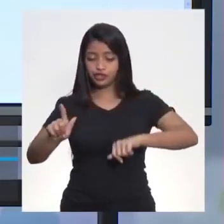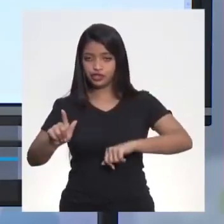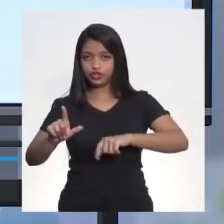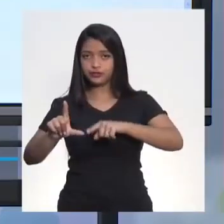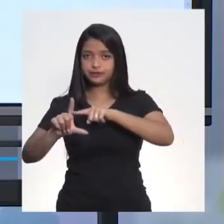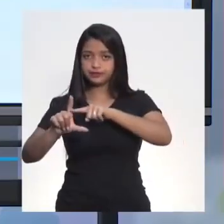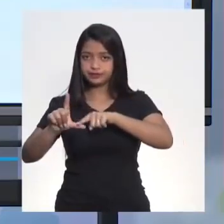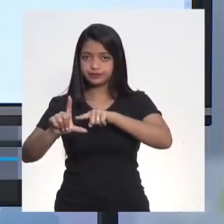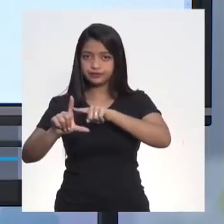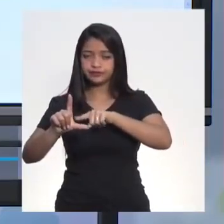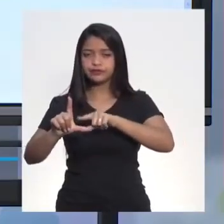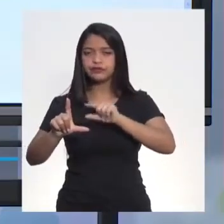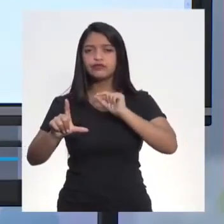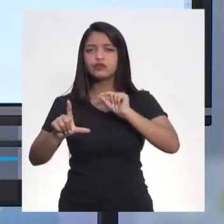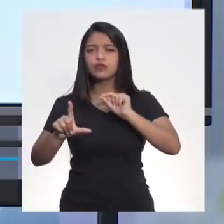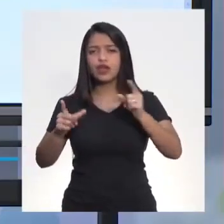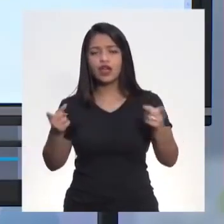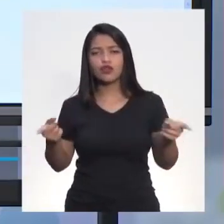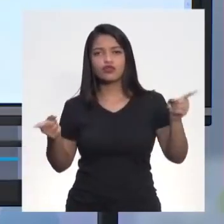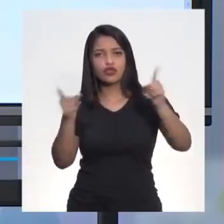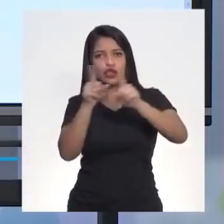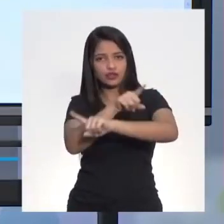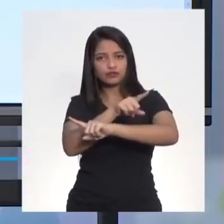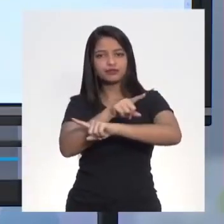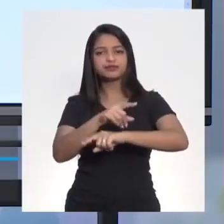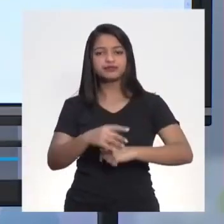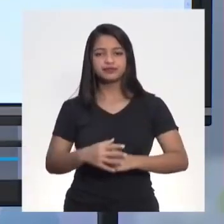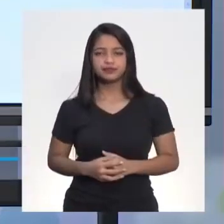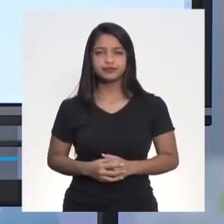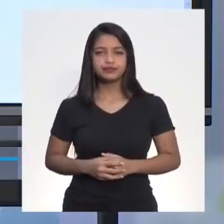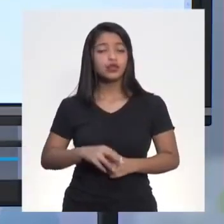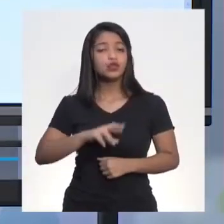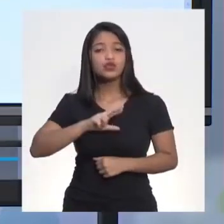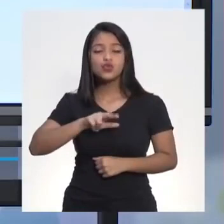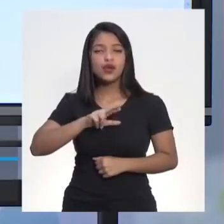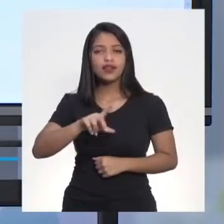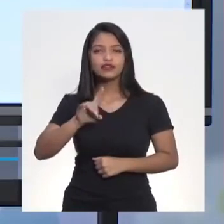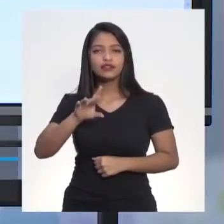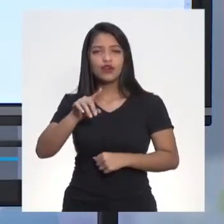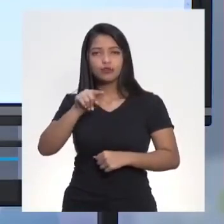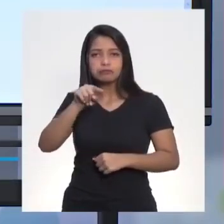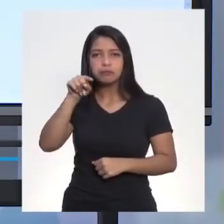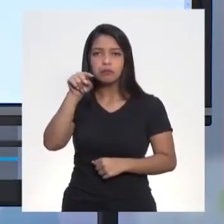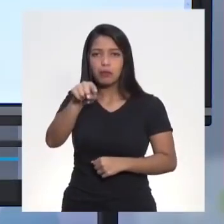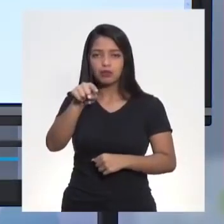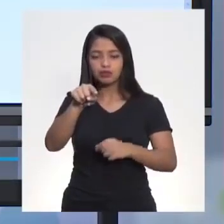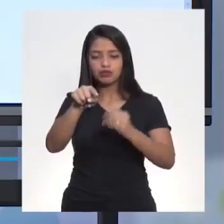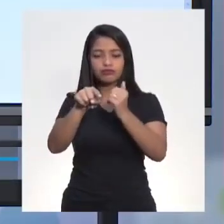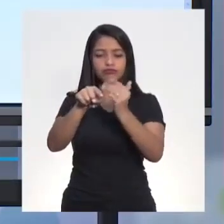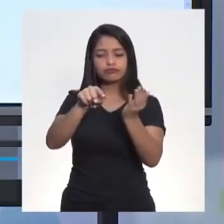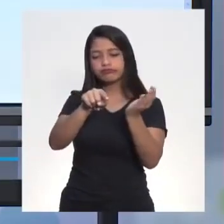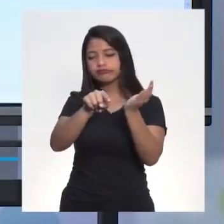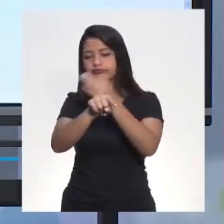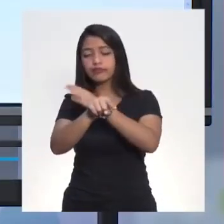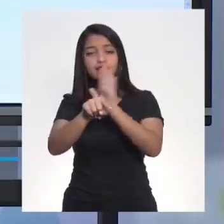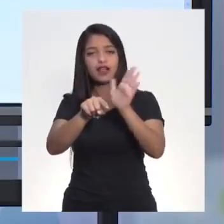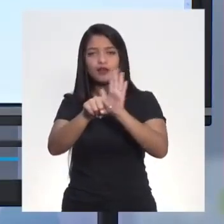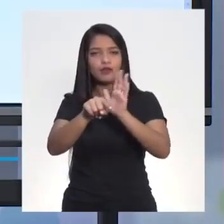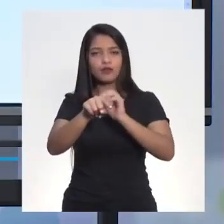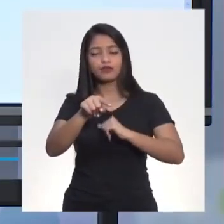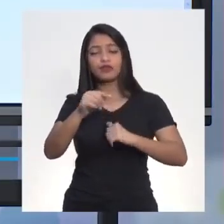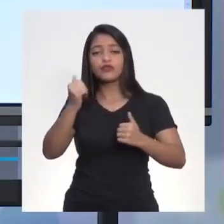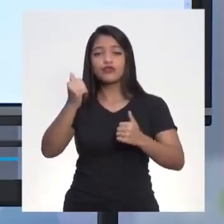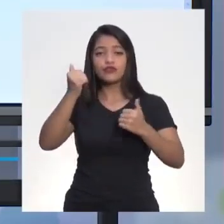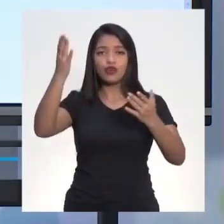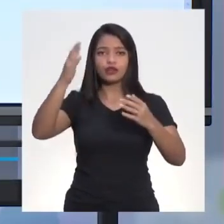eles alternam aí a relação, né? Então, eu não estou fazendo oposto só pelo vértice, eu estou alternando e eles são do lado de fora. Se eles são